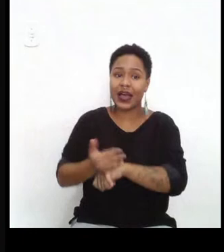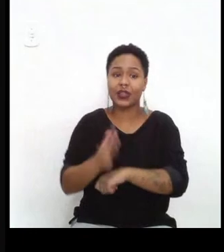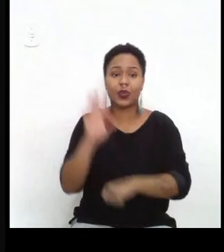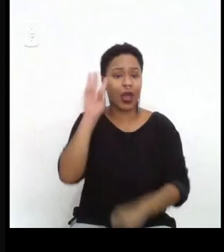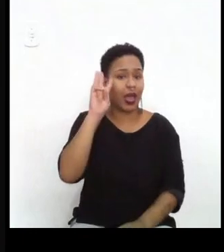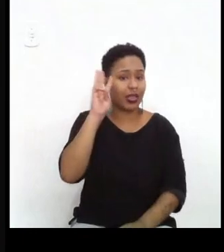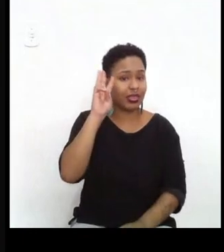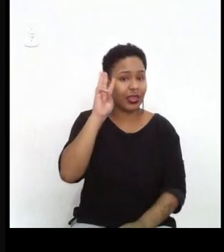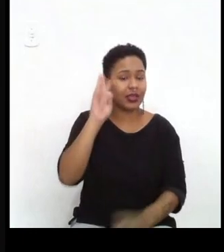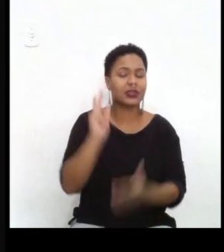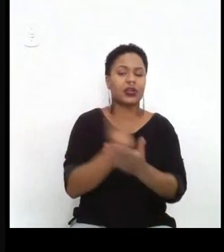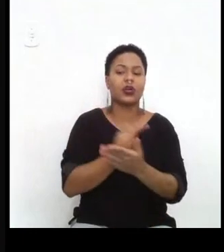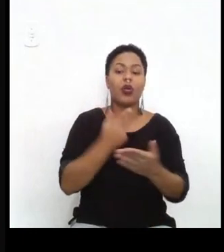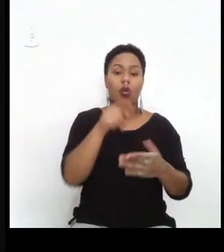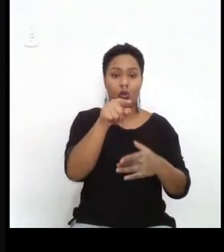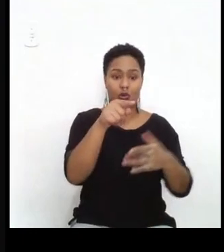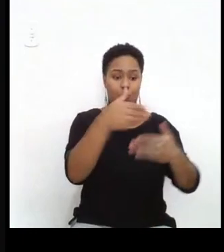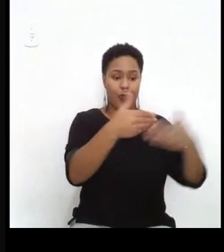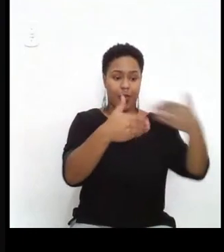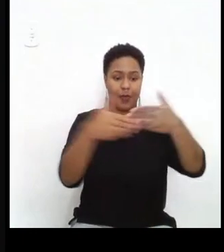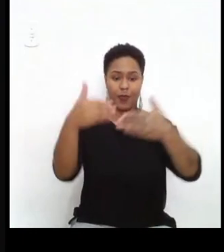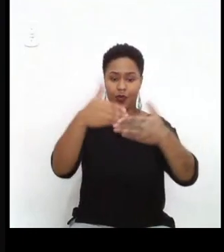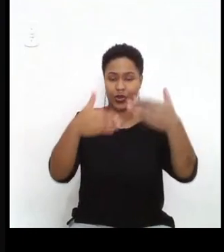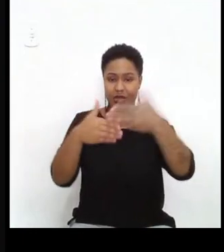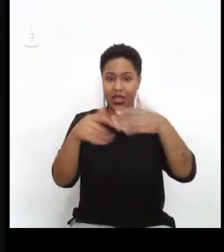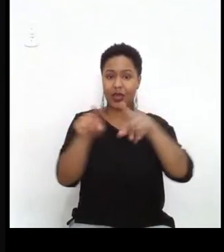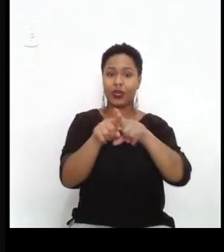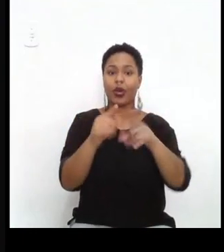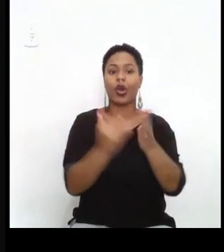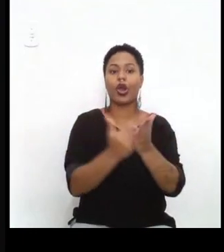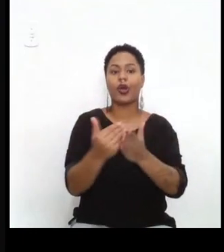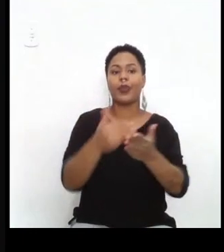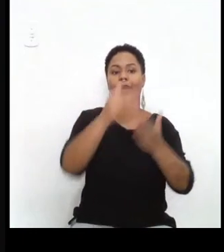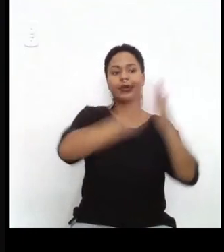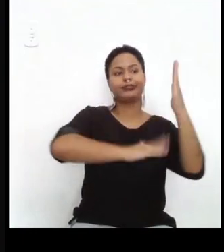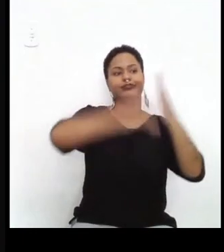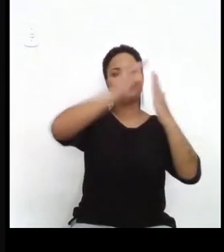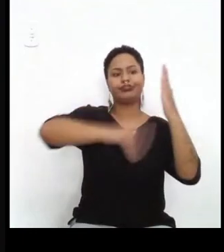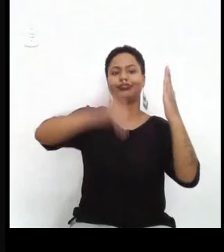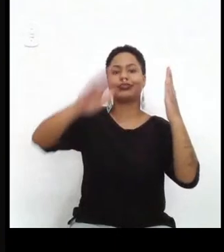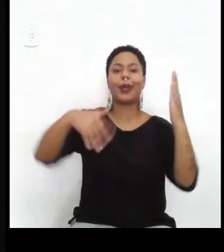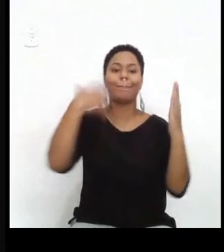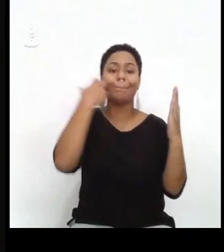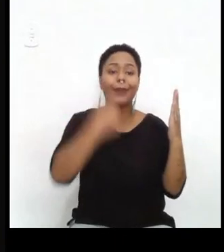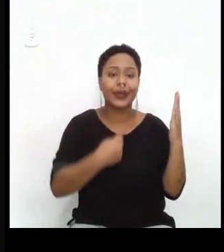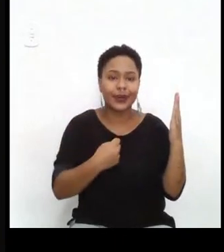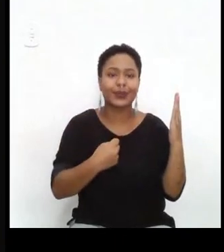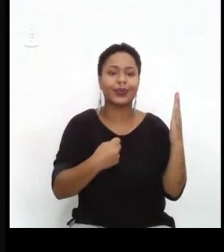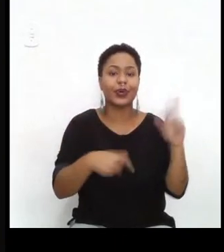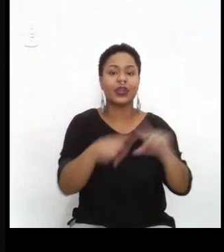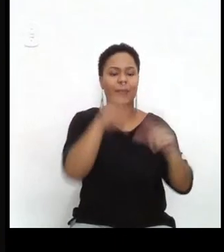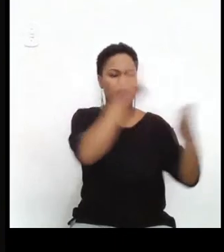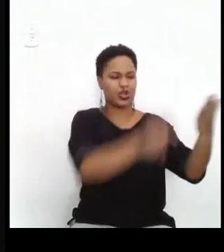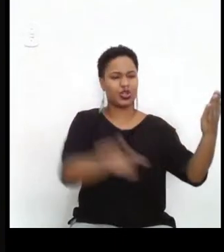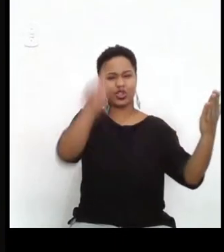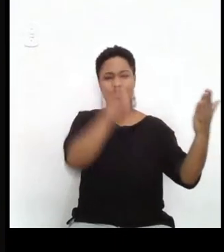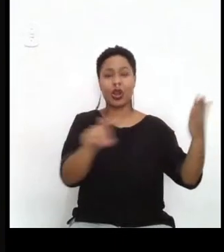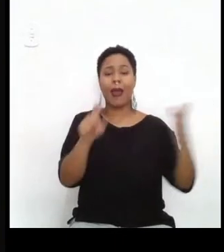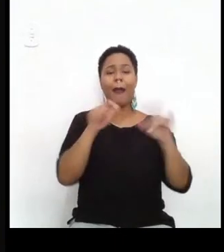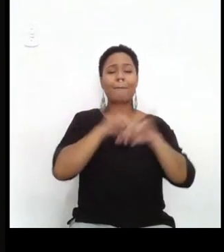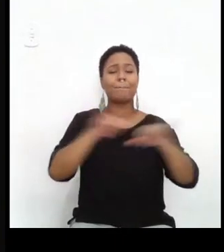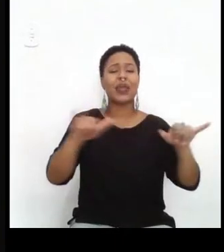memoriais São borradas e com pintura branca e hayao de baixa diesel o pior que Serafina como